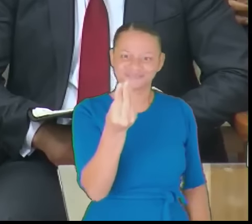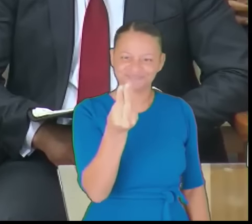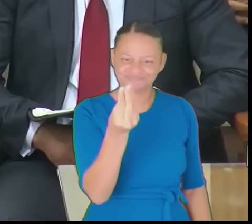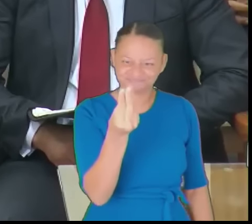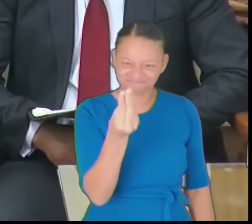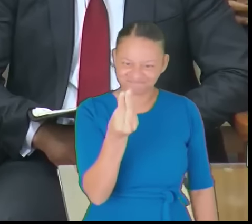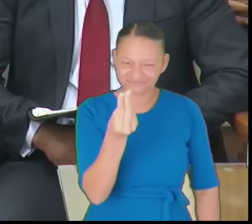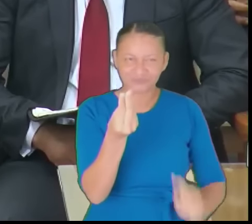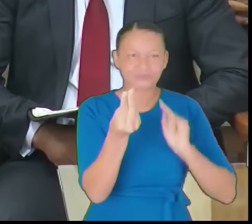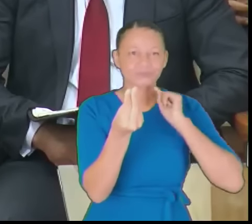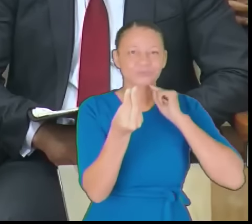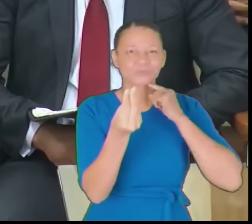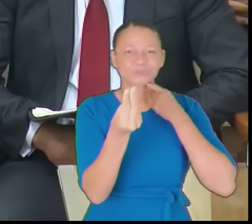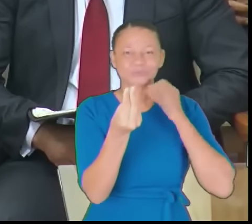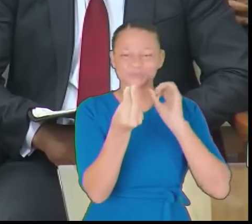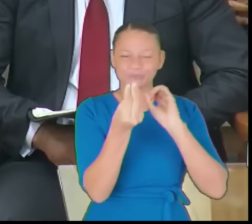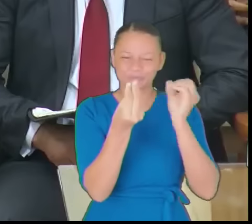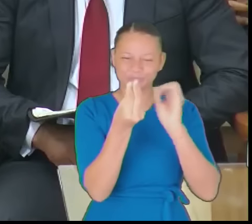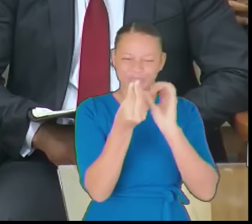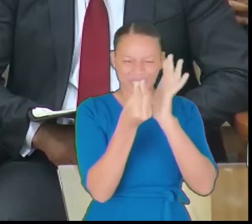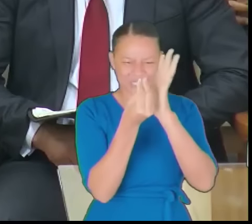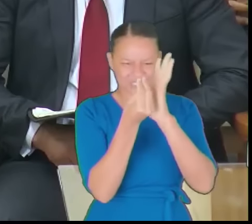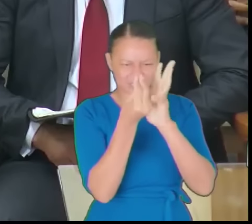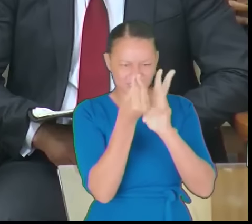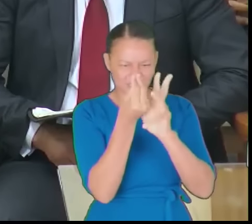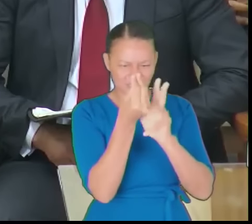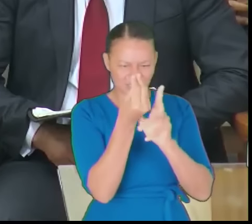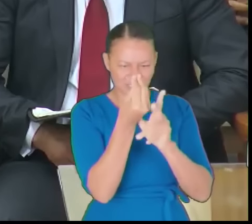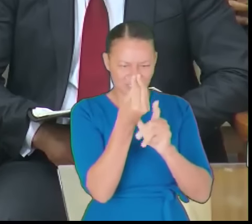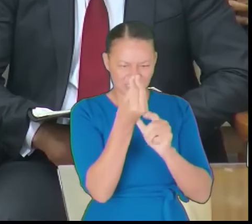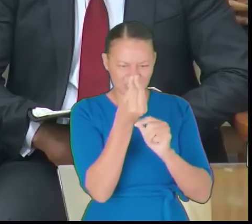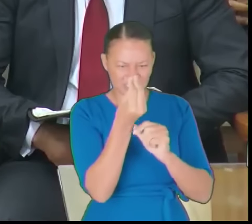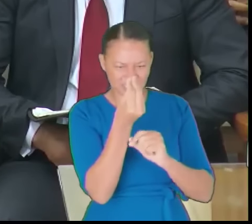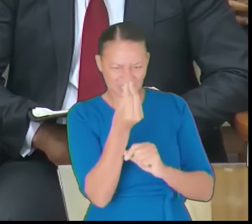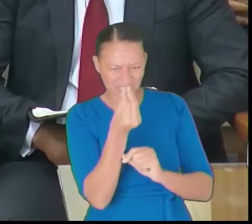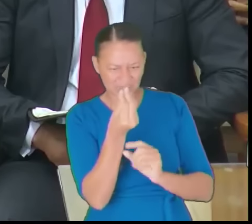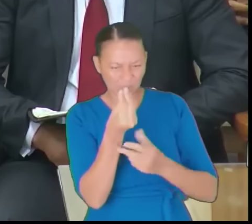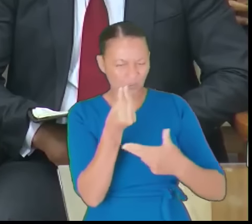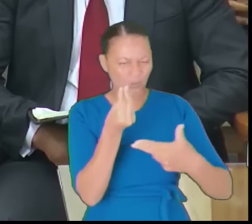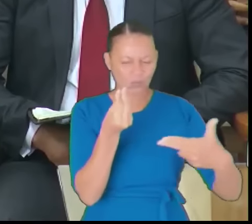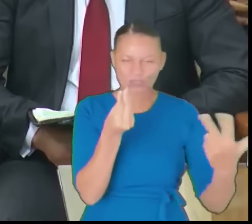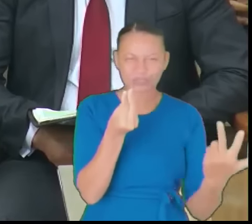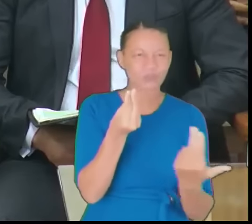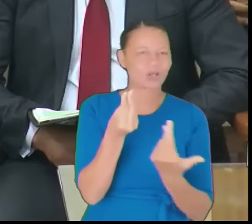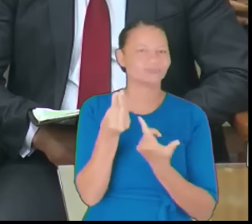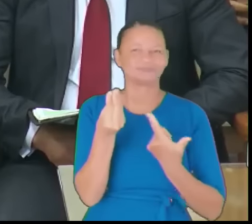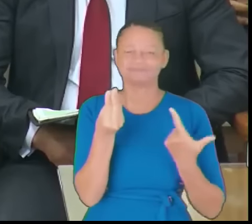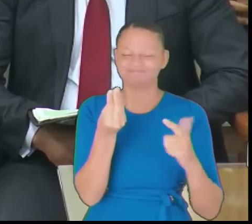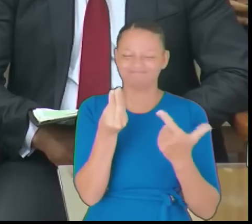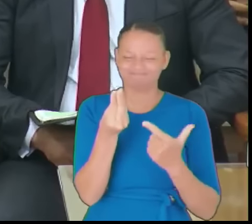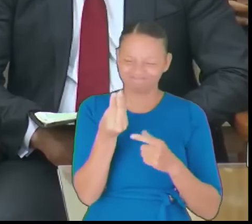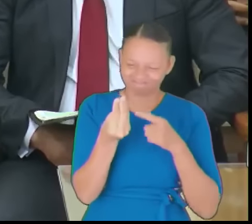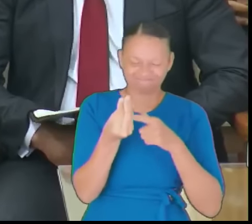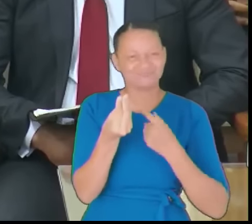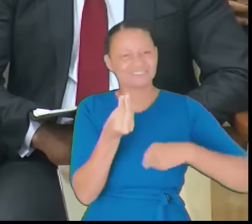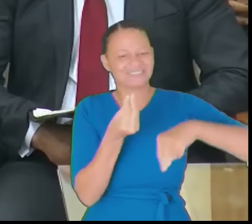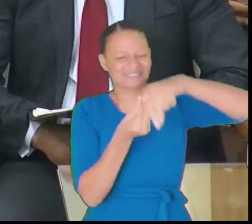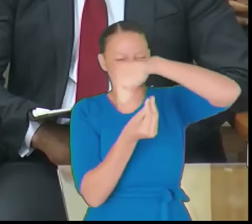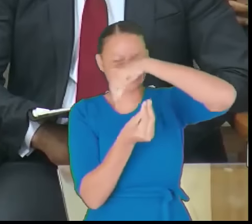Sem mácula, sem ruga, nem coisa semelhante. Aleluia. Mas santa